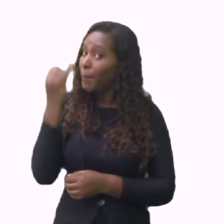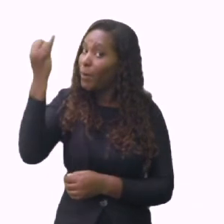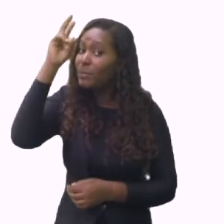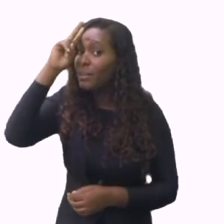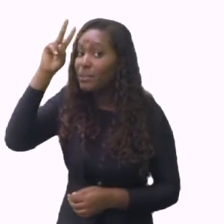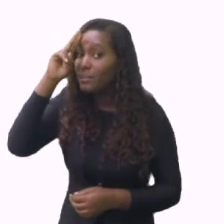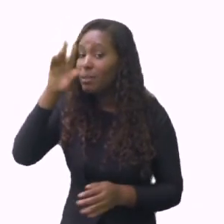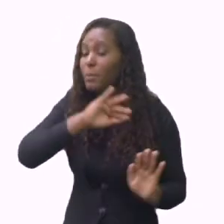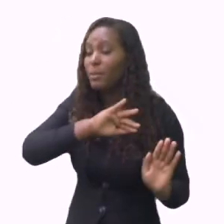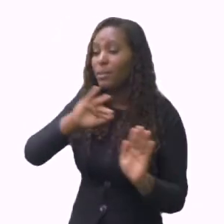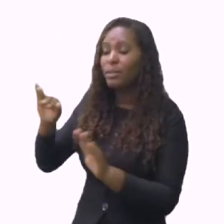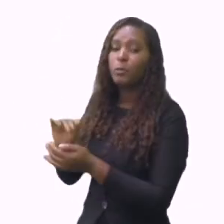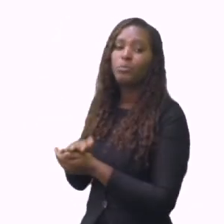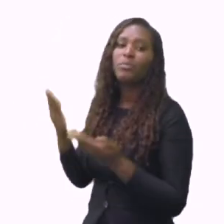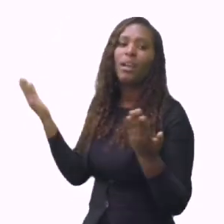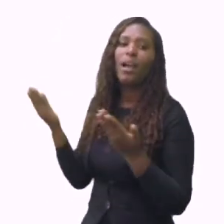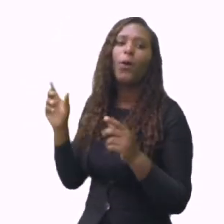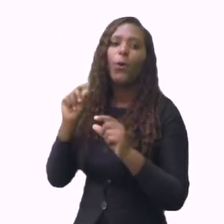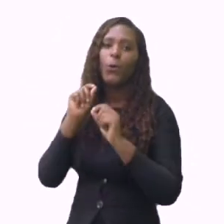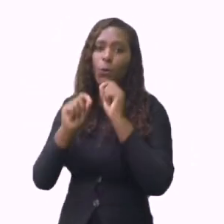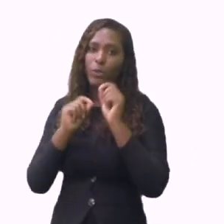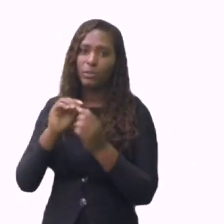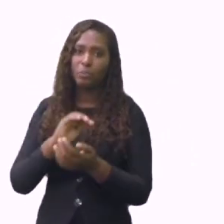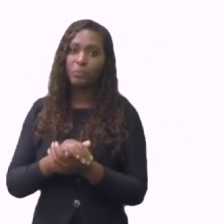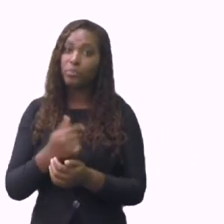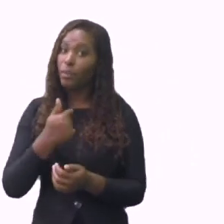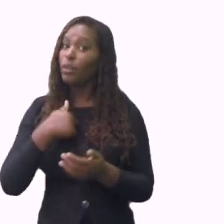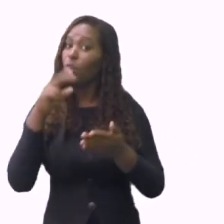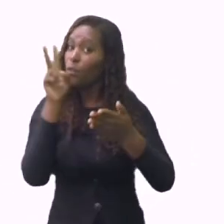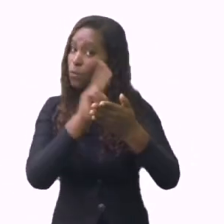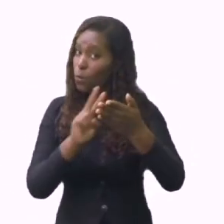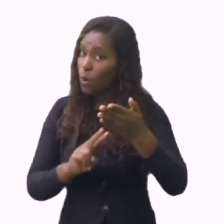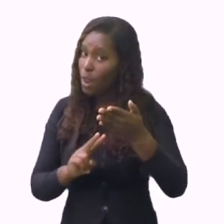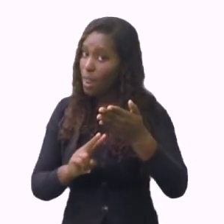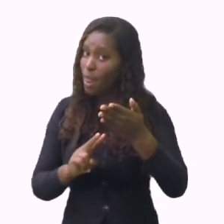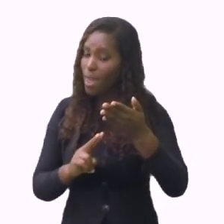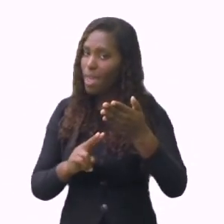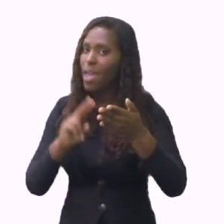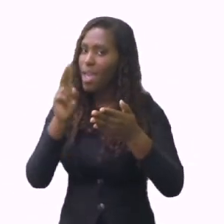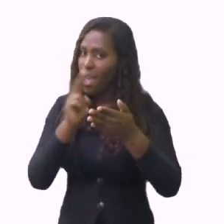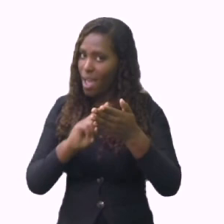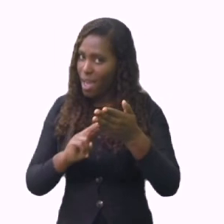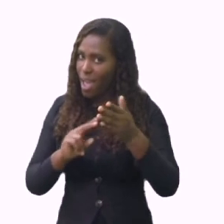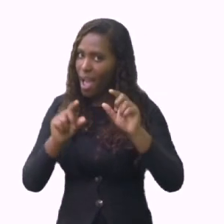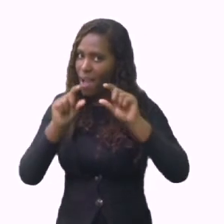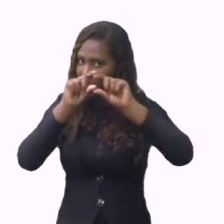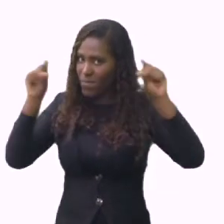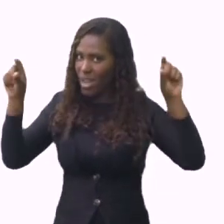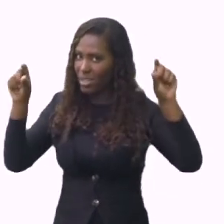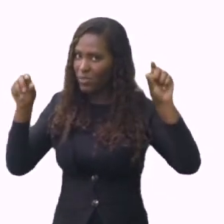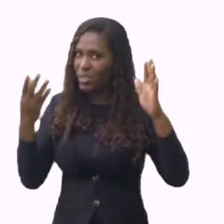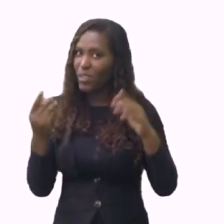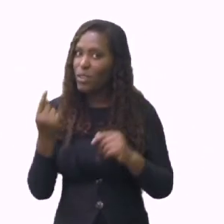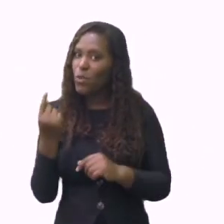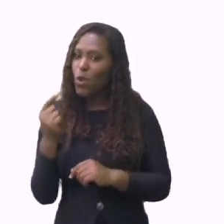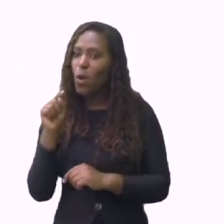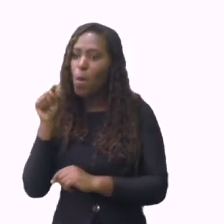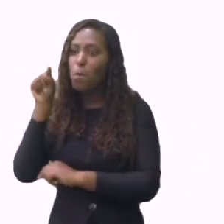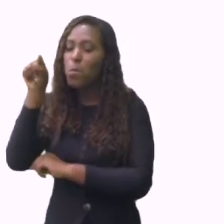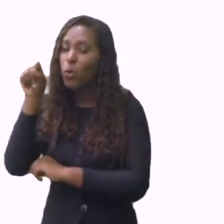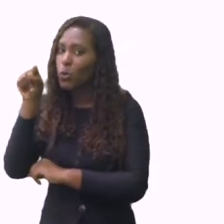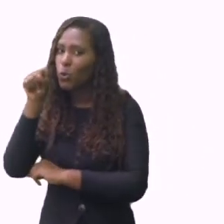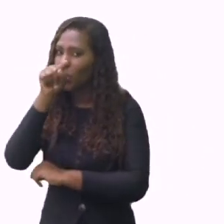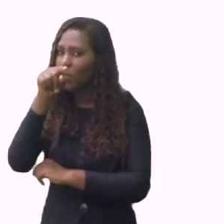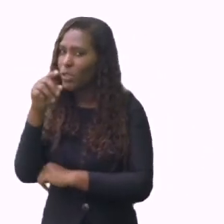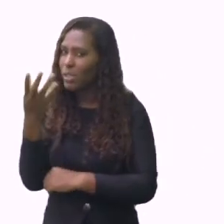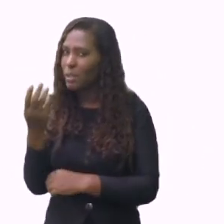ler a frase e você vai colocar o sinal de pontuação que você acha que deve ser usado. Nós temos